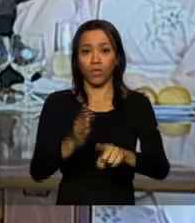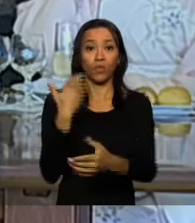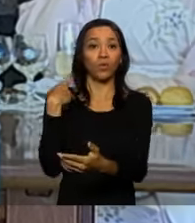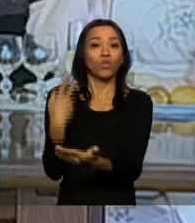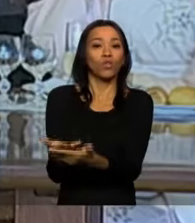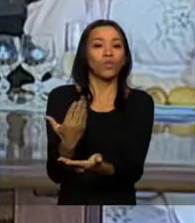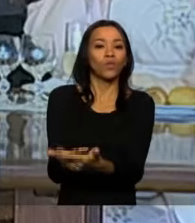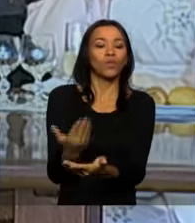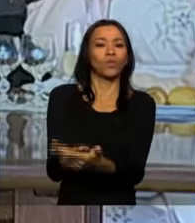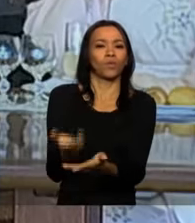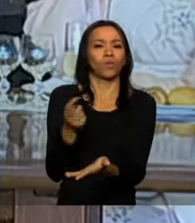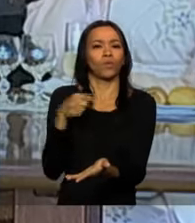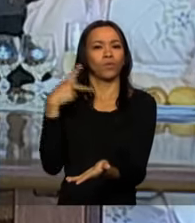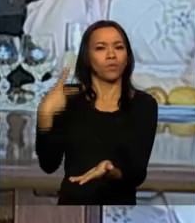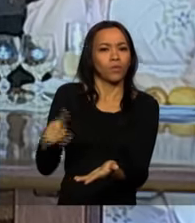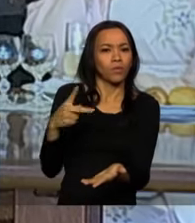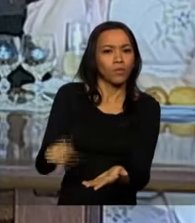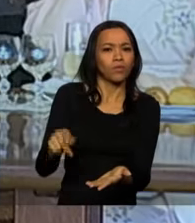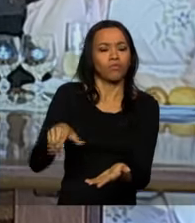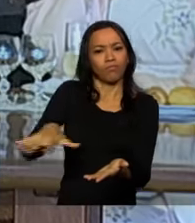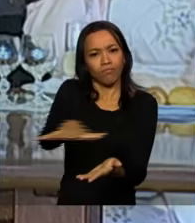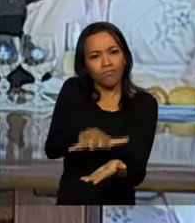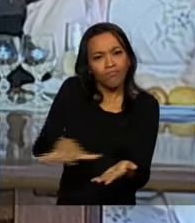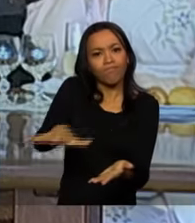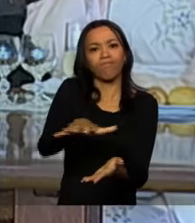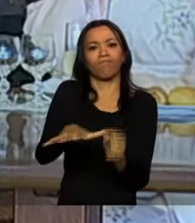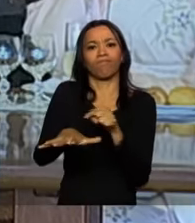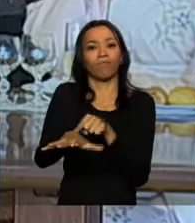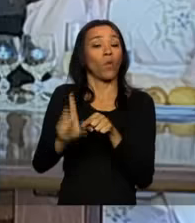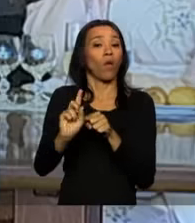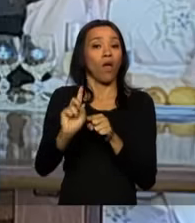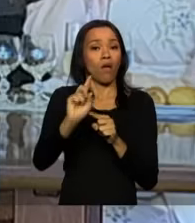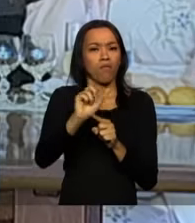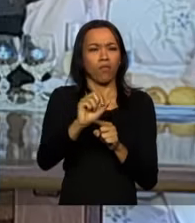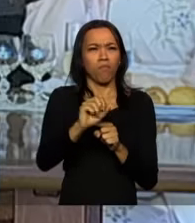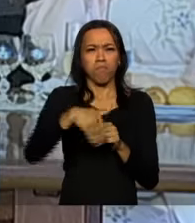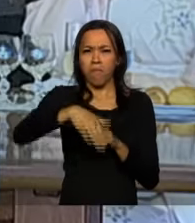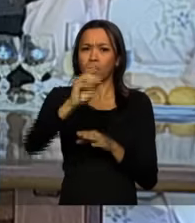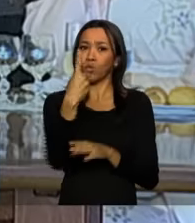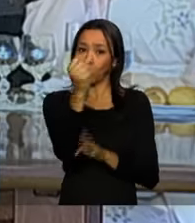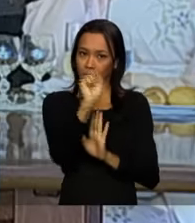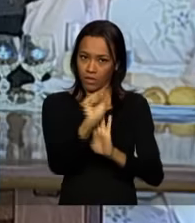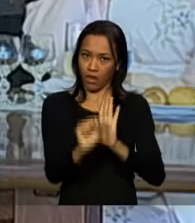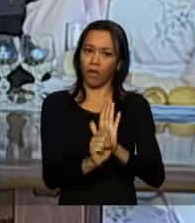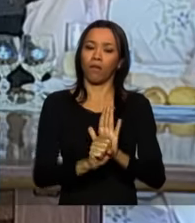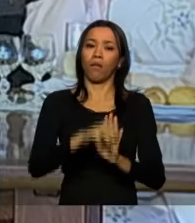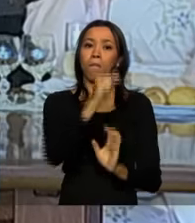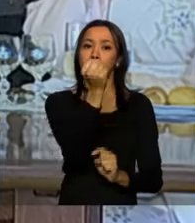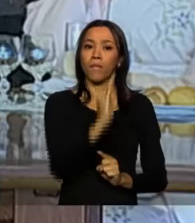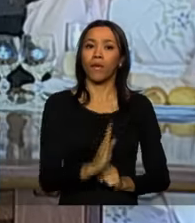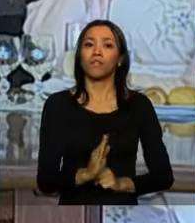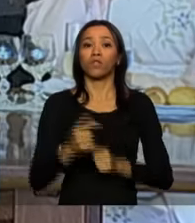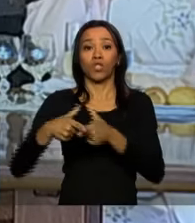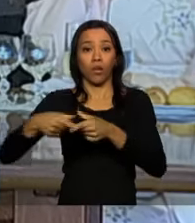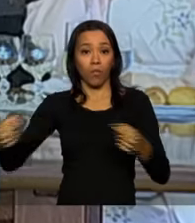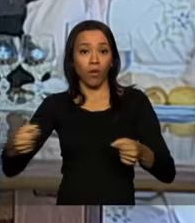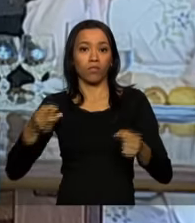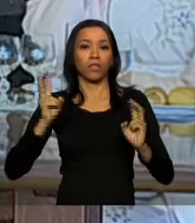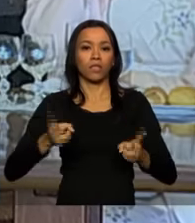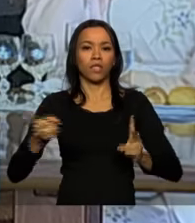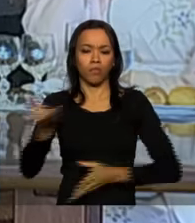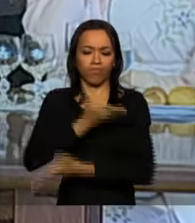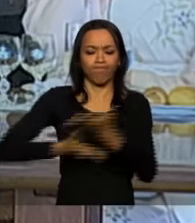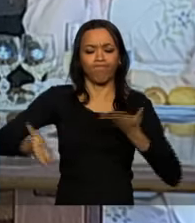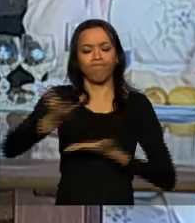estudos zoológicos e ornitológicos. Por mais de um século, Brasil e Japão construíram uma relação